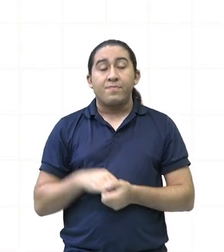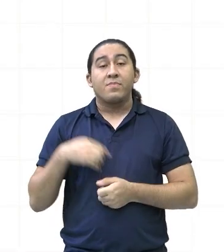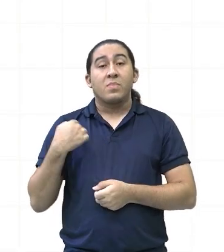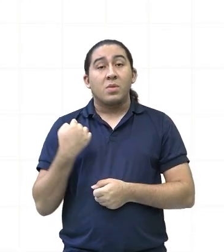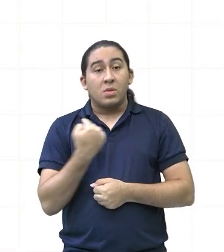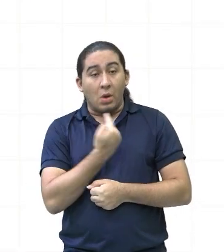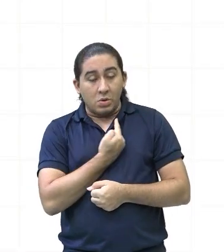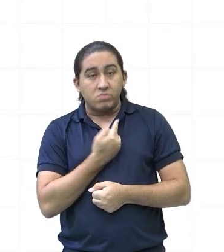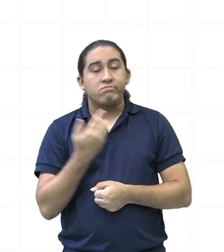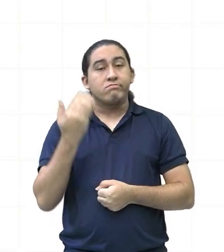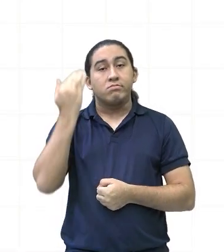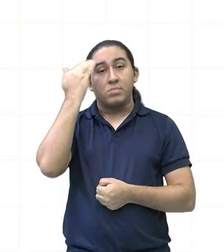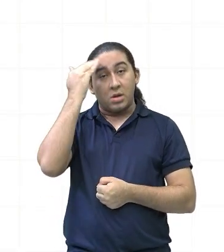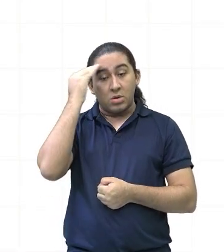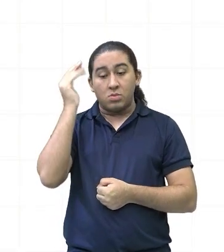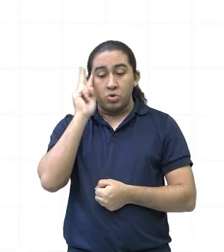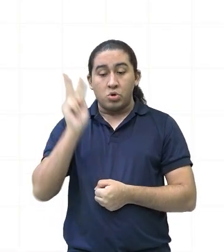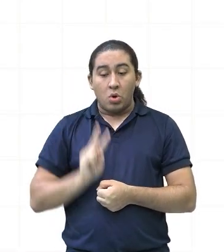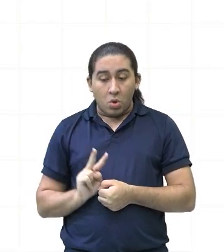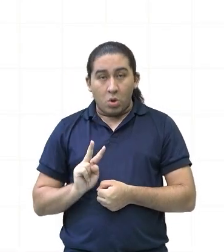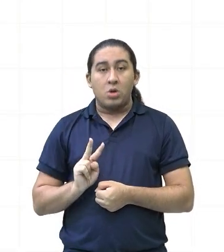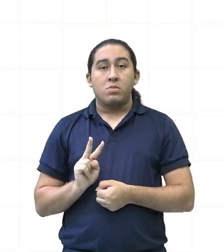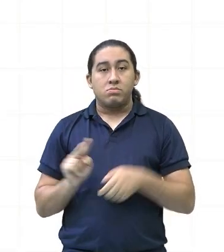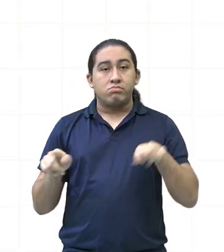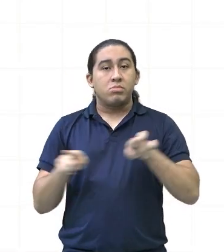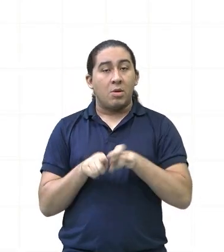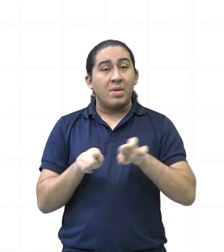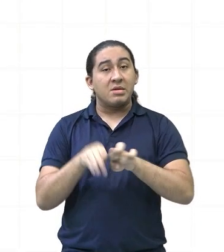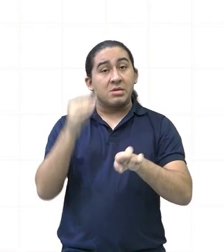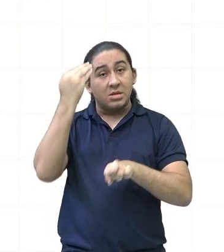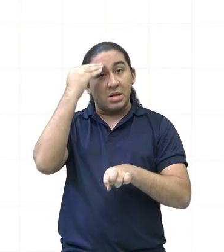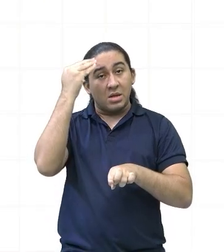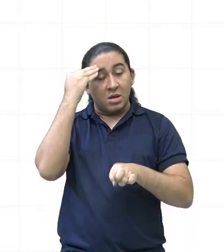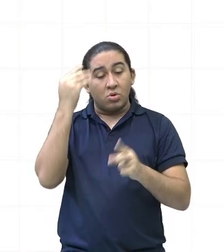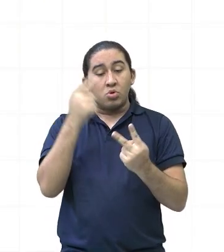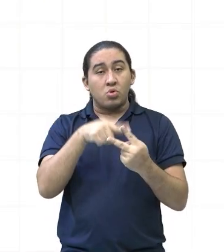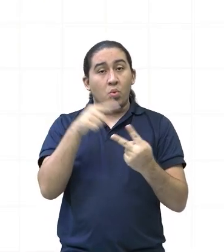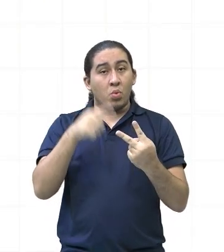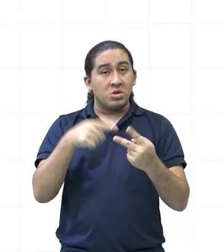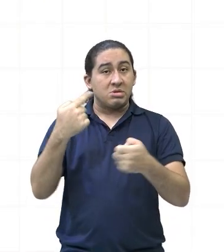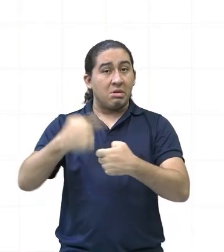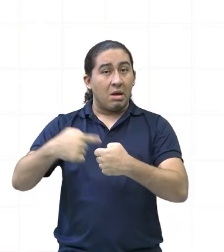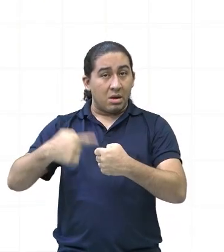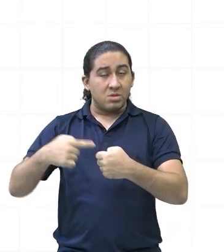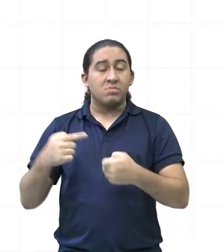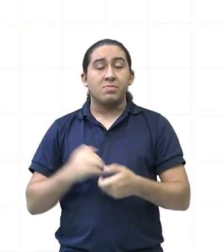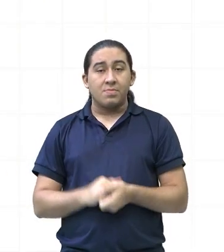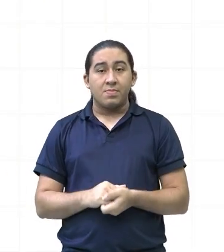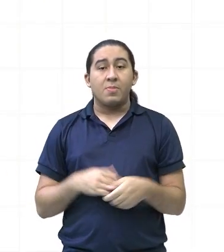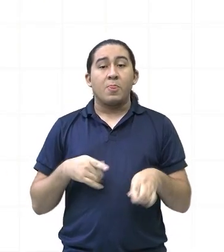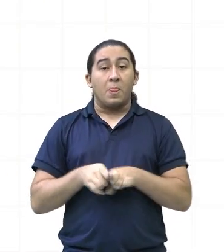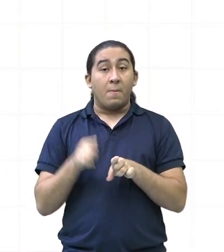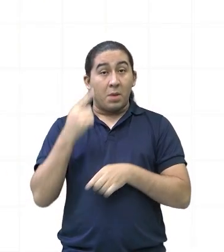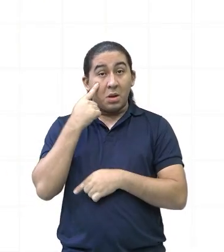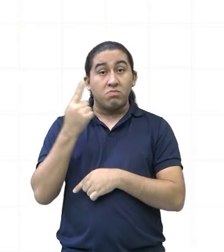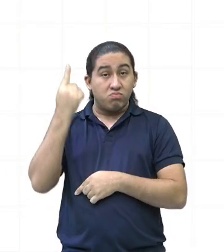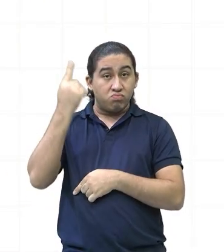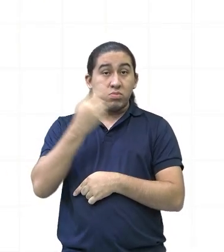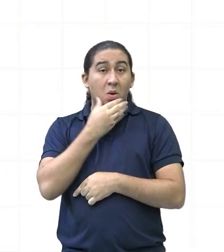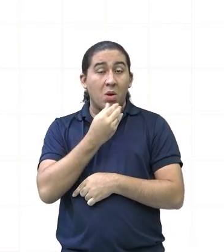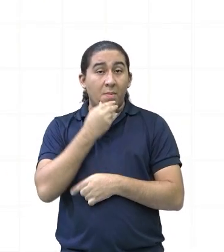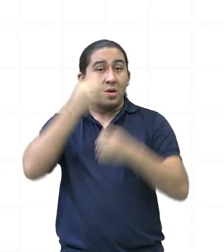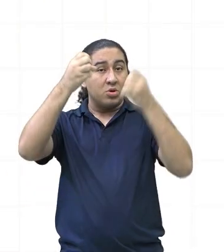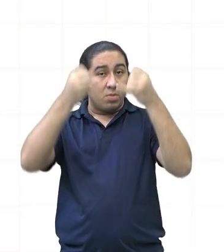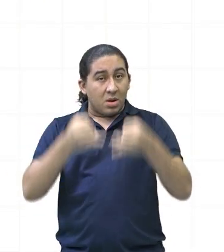a história, dando importância, então, para essas duas grandes cidades-estados. E está aí o pai da história já deixando, então, para a gente, no seu